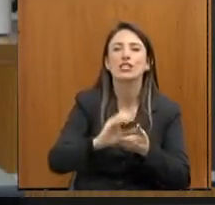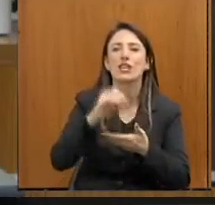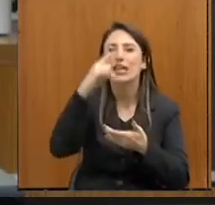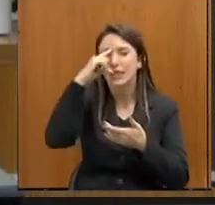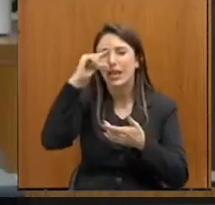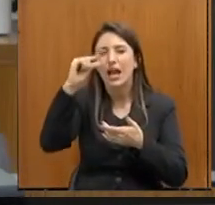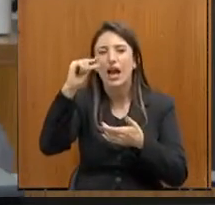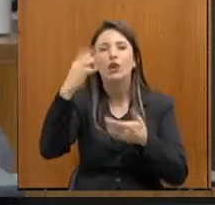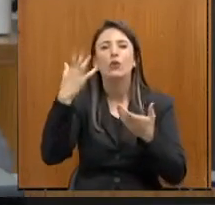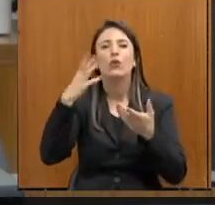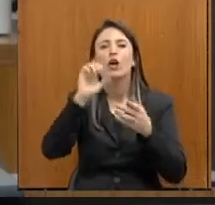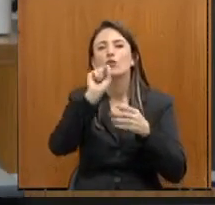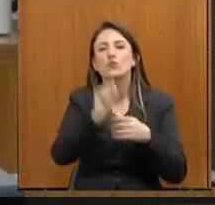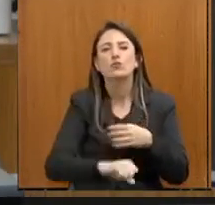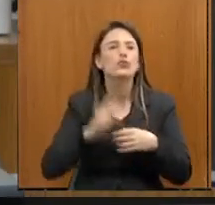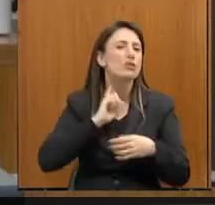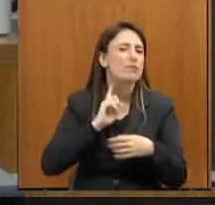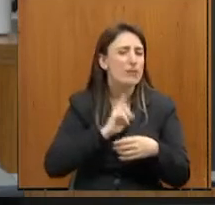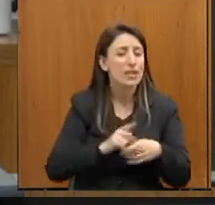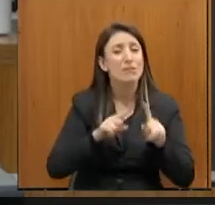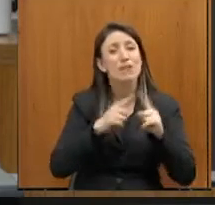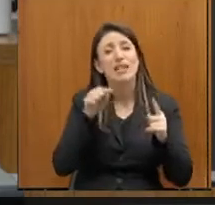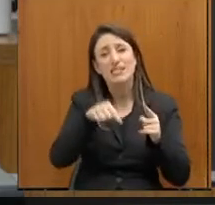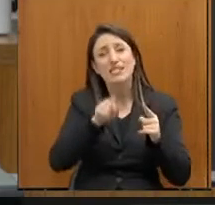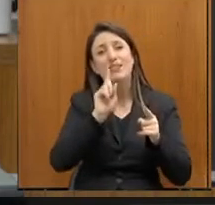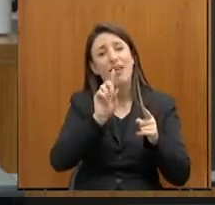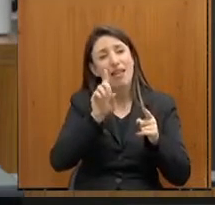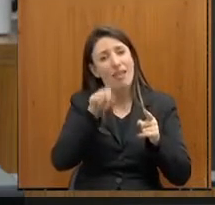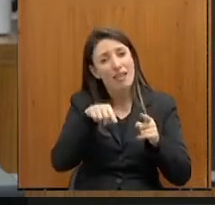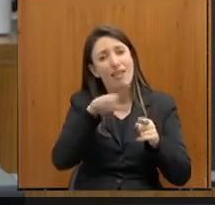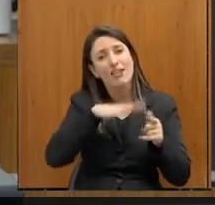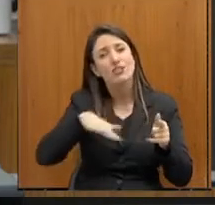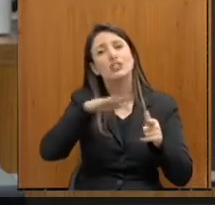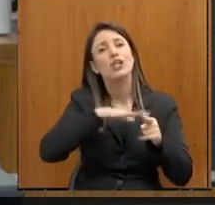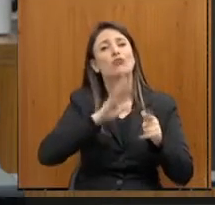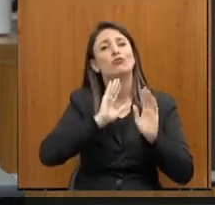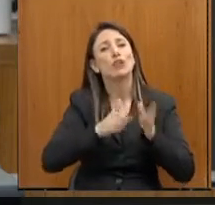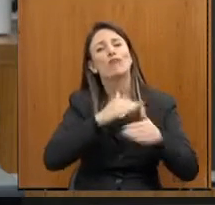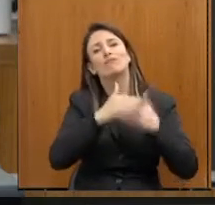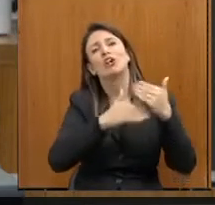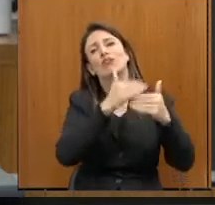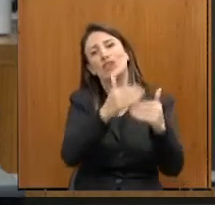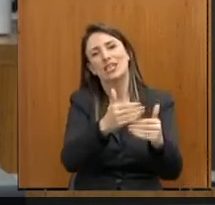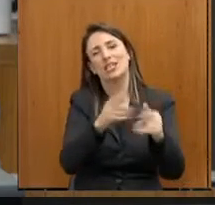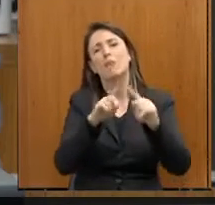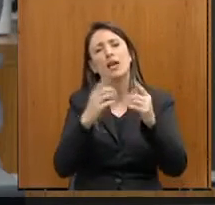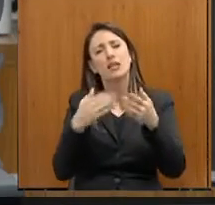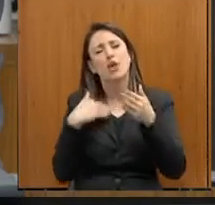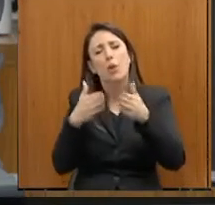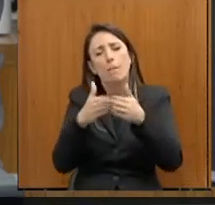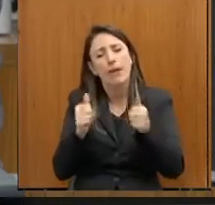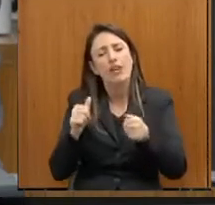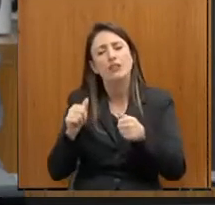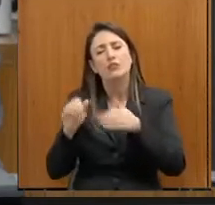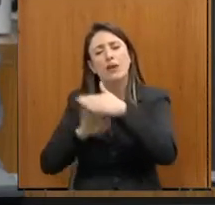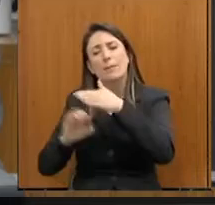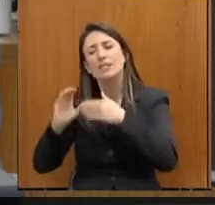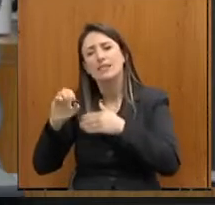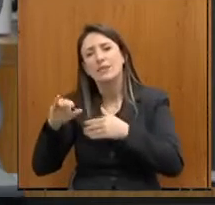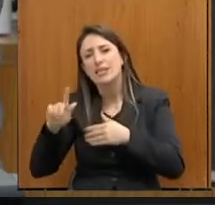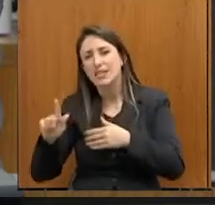são regiões desenvolvidas mas aí eu peço que Neve a SELIC tem esse olhar social